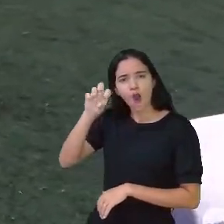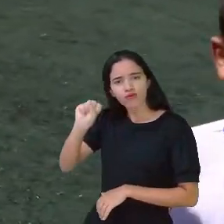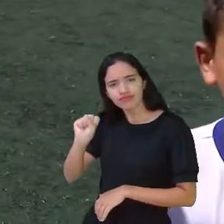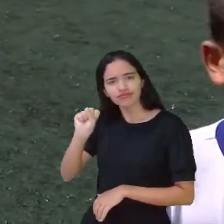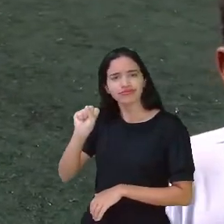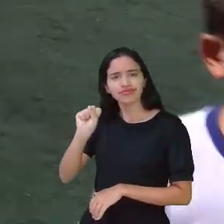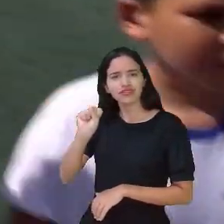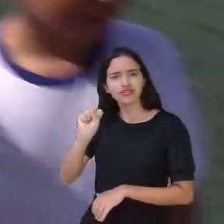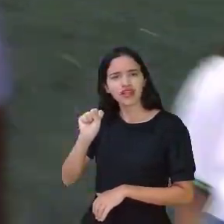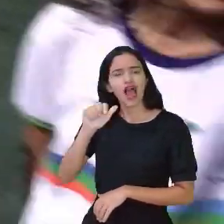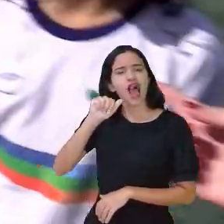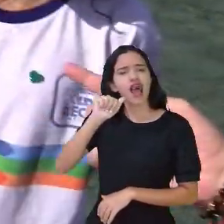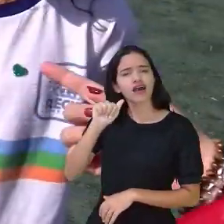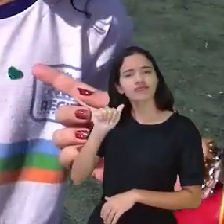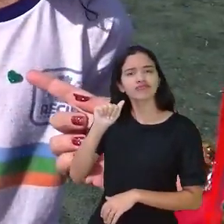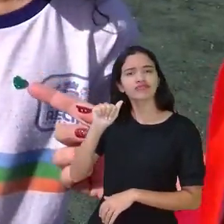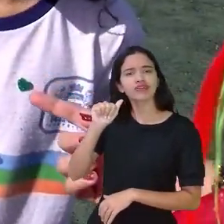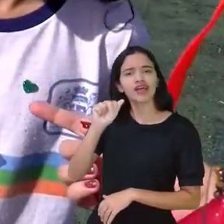Álvares